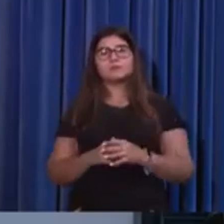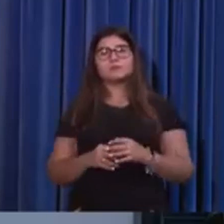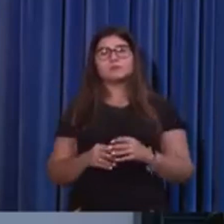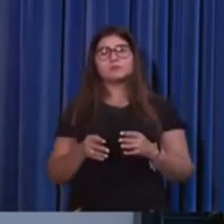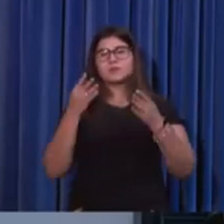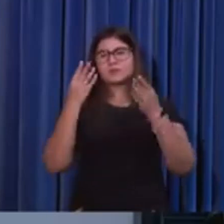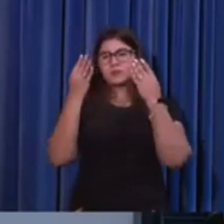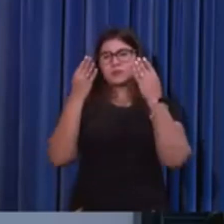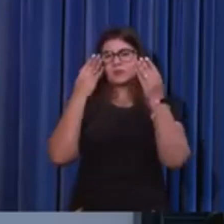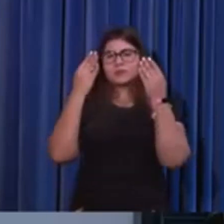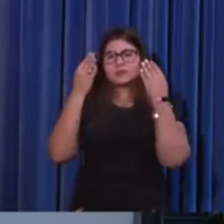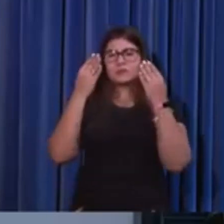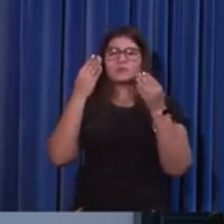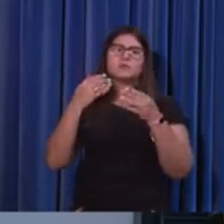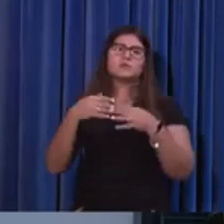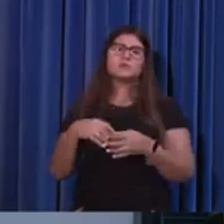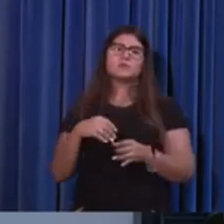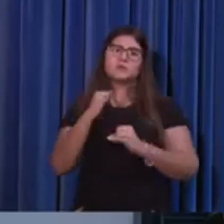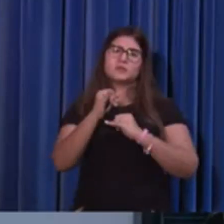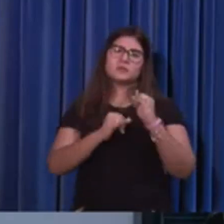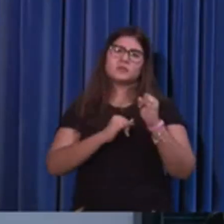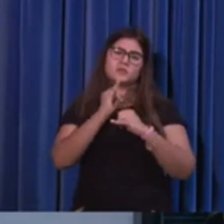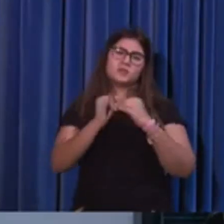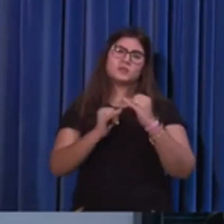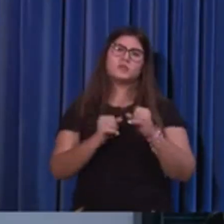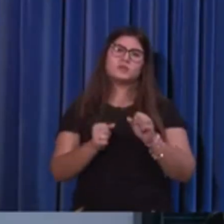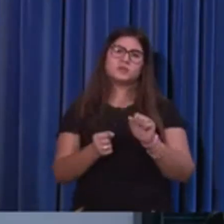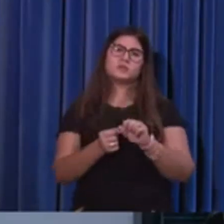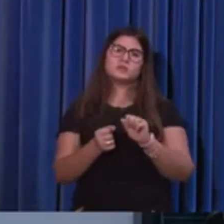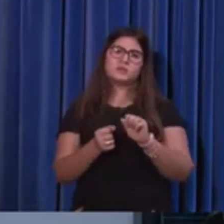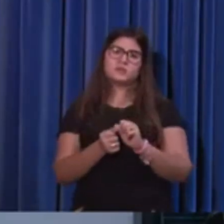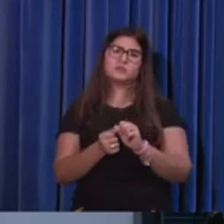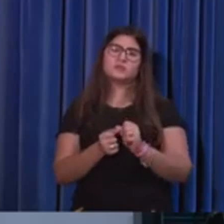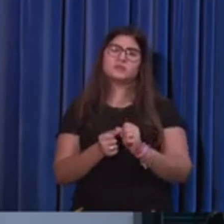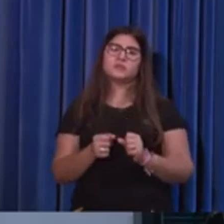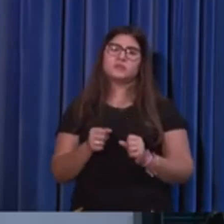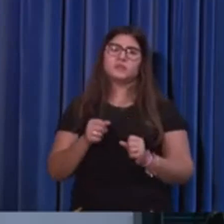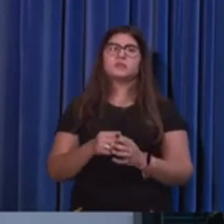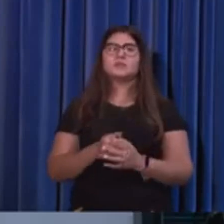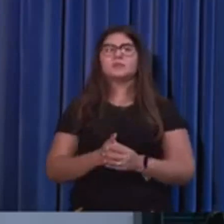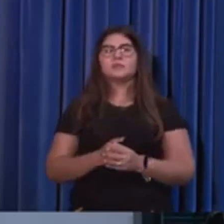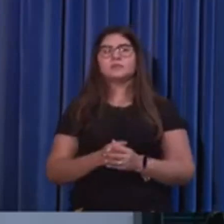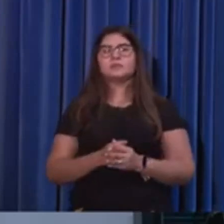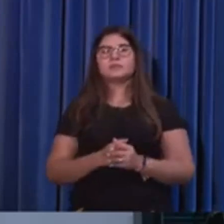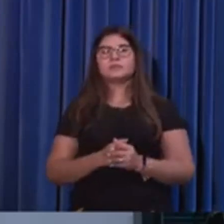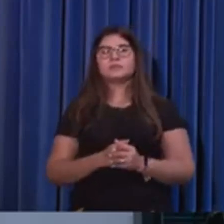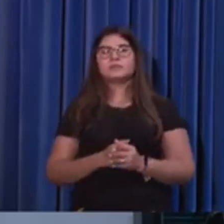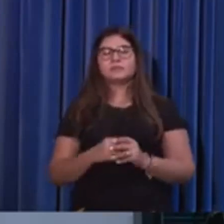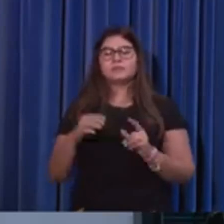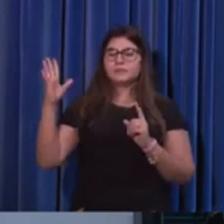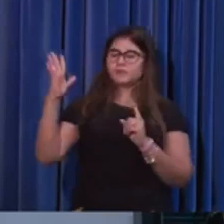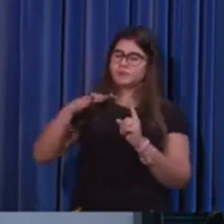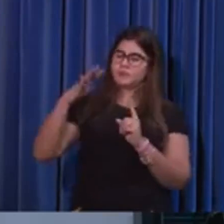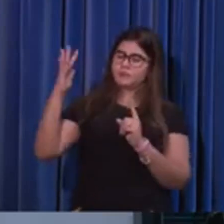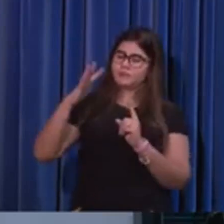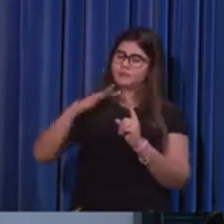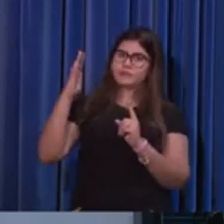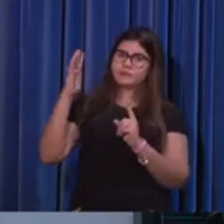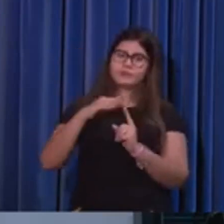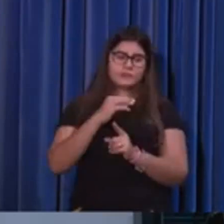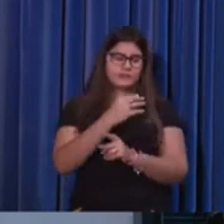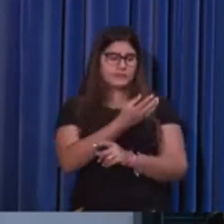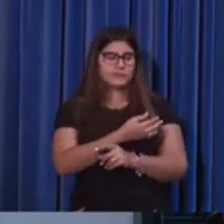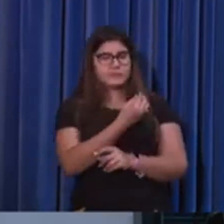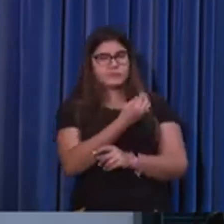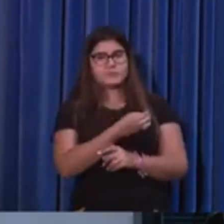as mídias, que ainda as novelas têm influenciado a vida das pessoas.